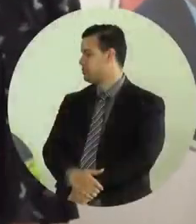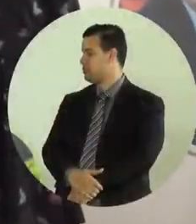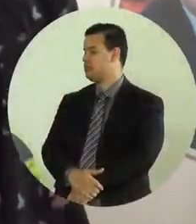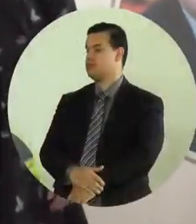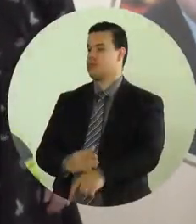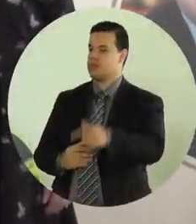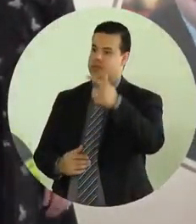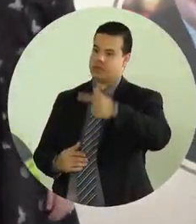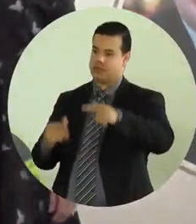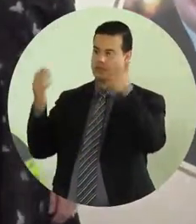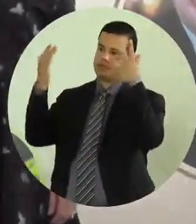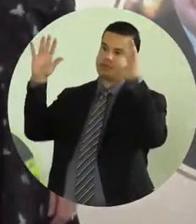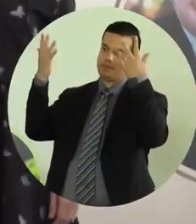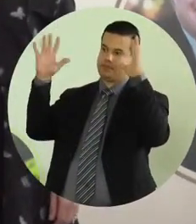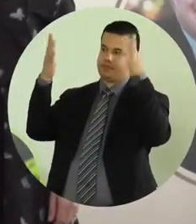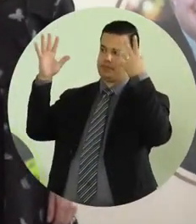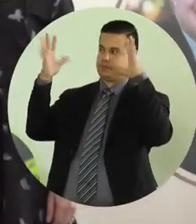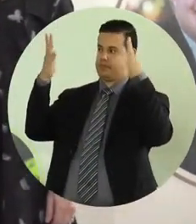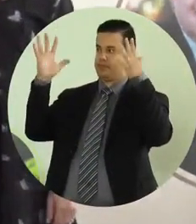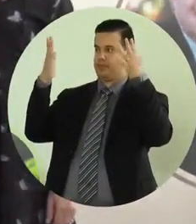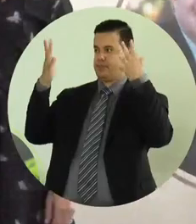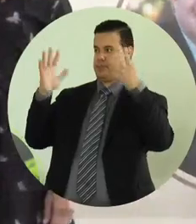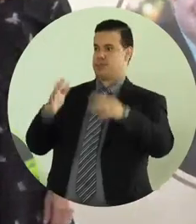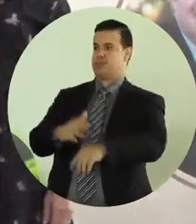Mais uma salva de palmas.